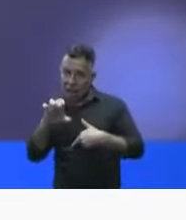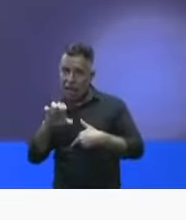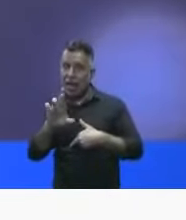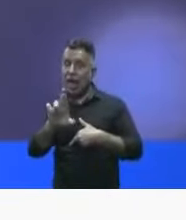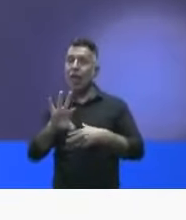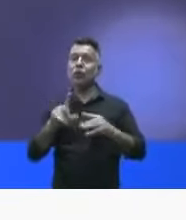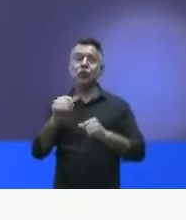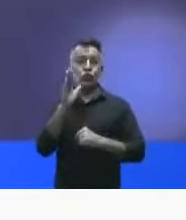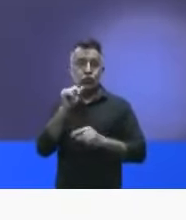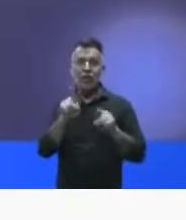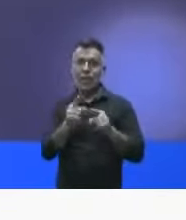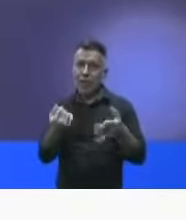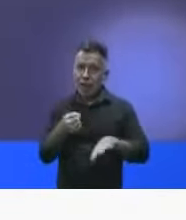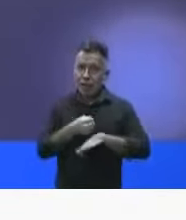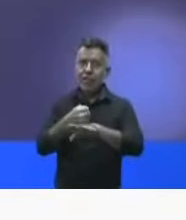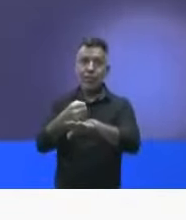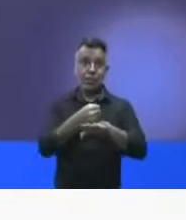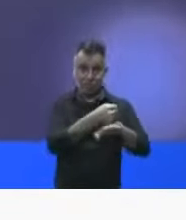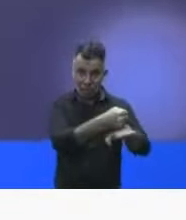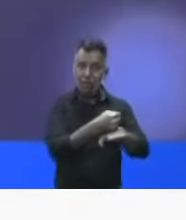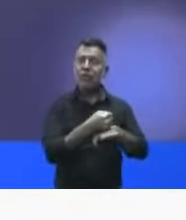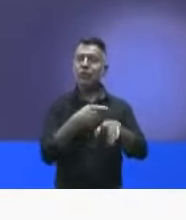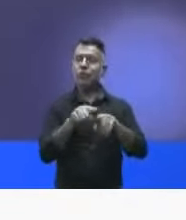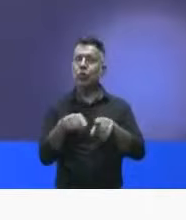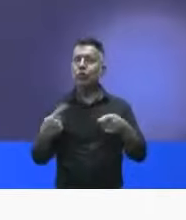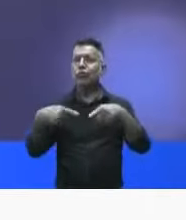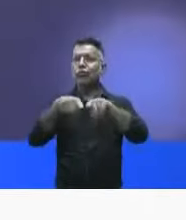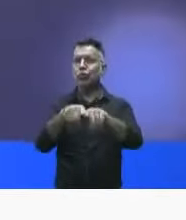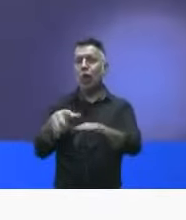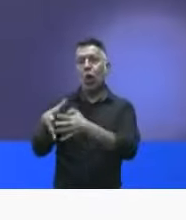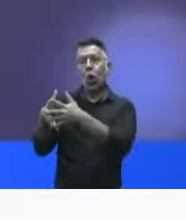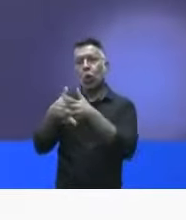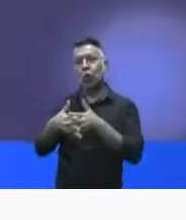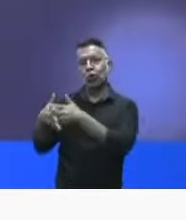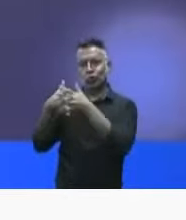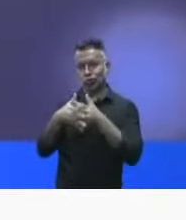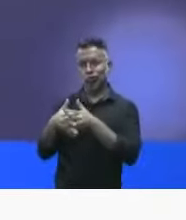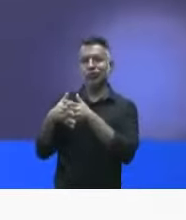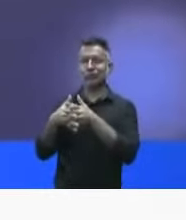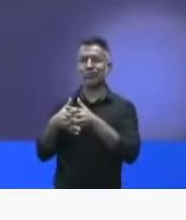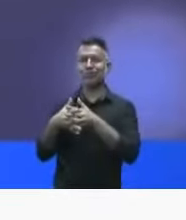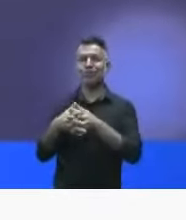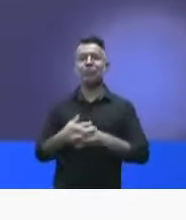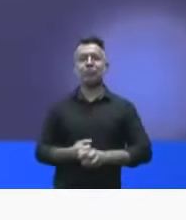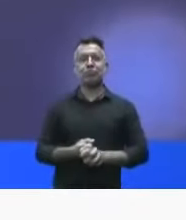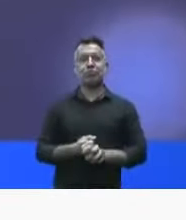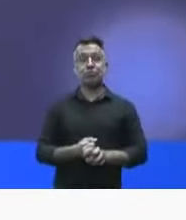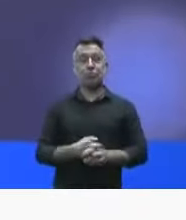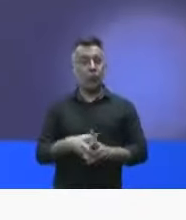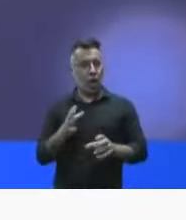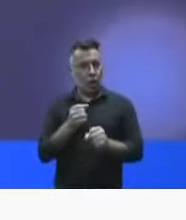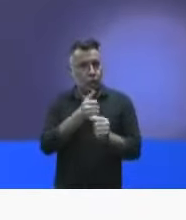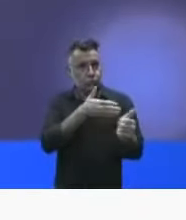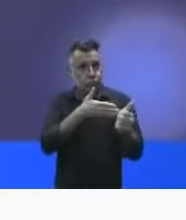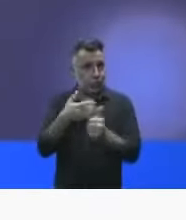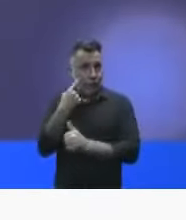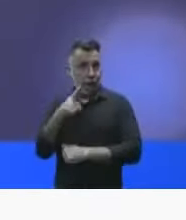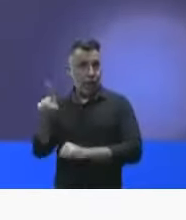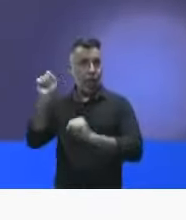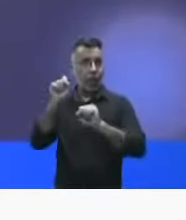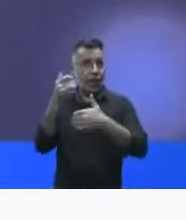Via e os entregadores da Zaplog, nosso braço logístico de última milha. Acompanhe comigo na